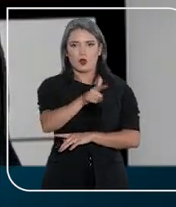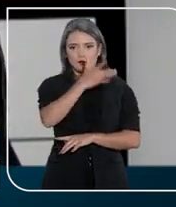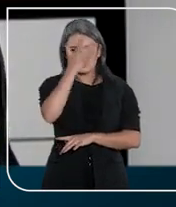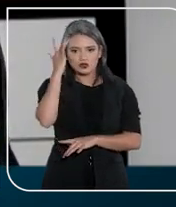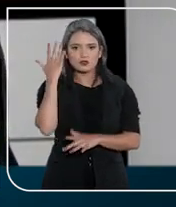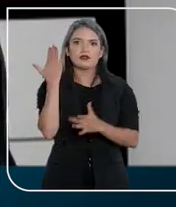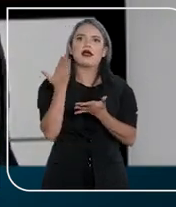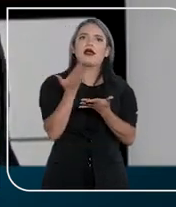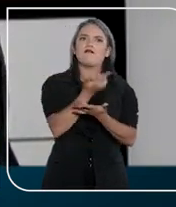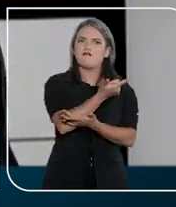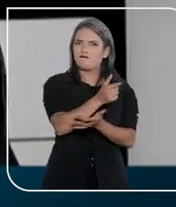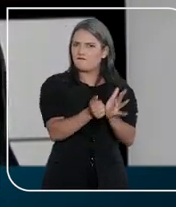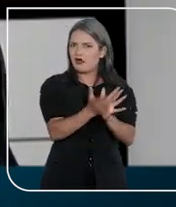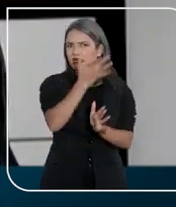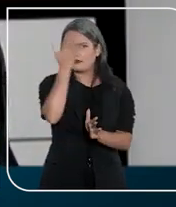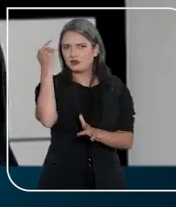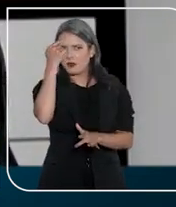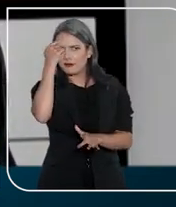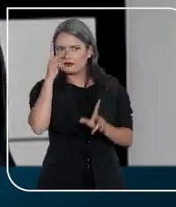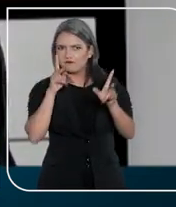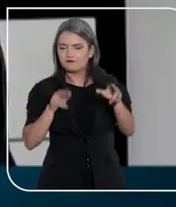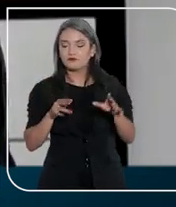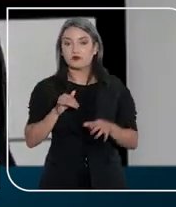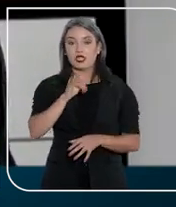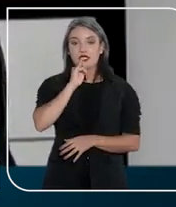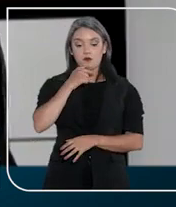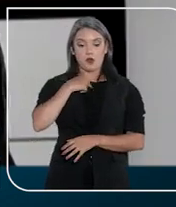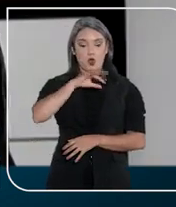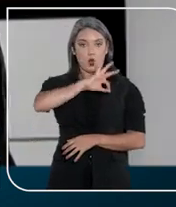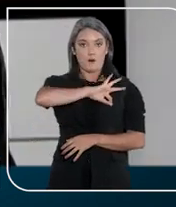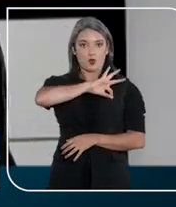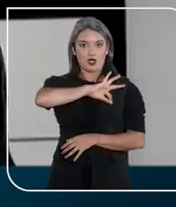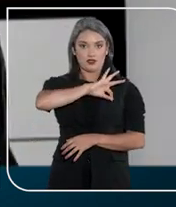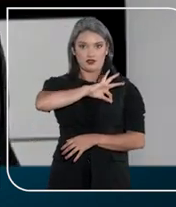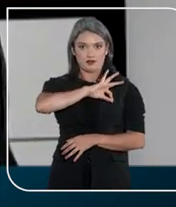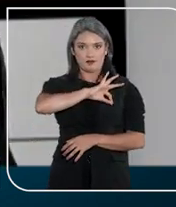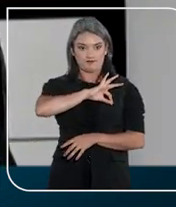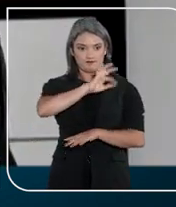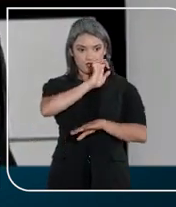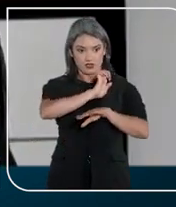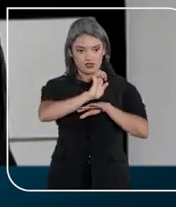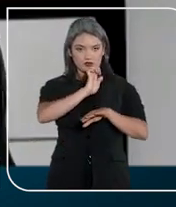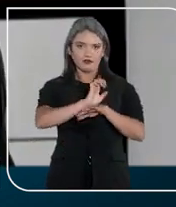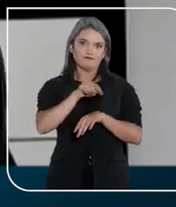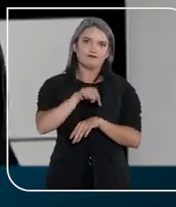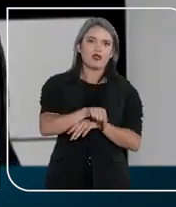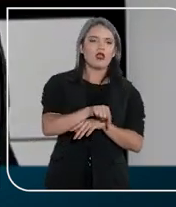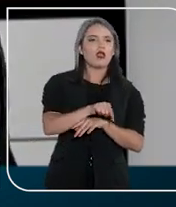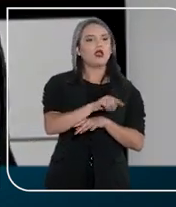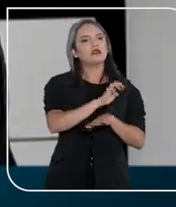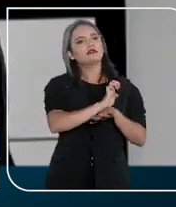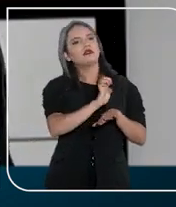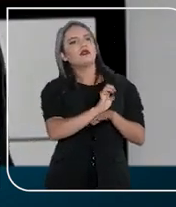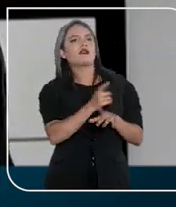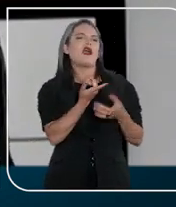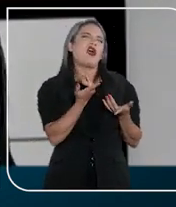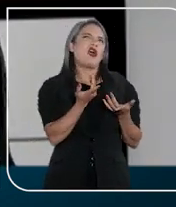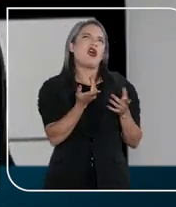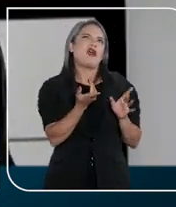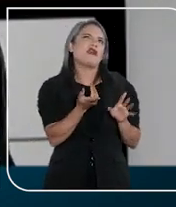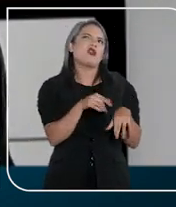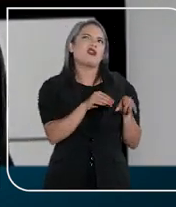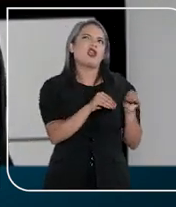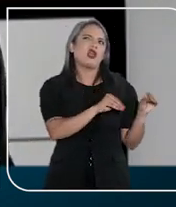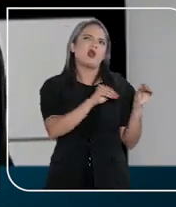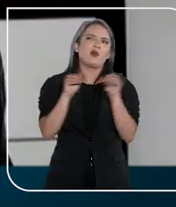um só, mas vários. Se eu sou policial militar em um estado e por algum motivo eu quero mudar, né? Então eu quero ser policial em